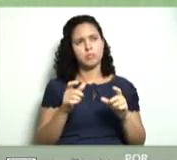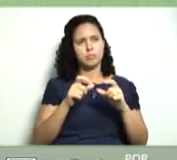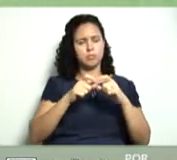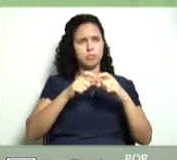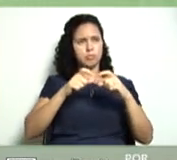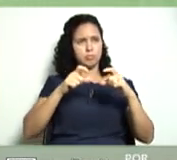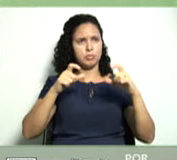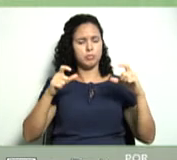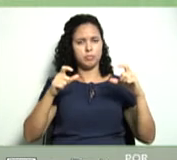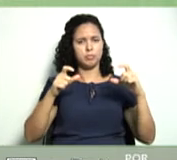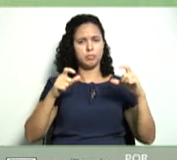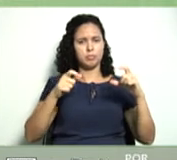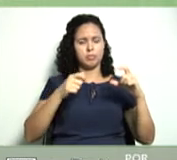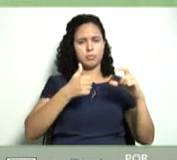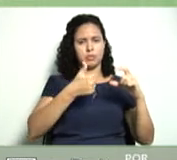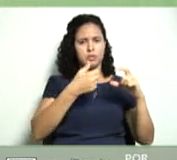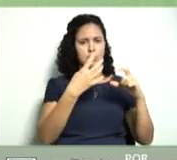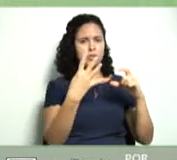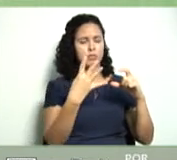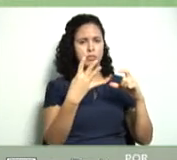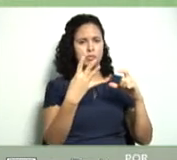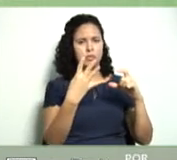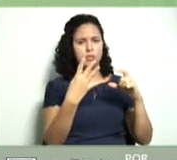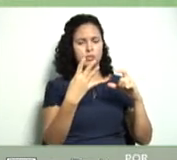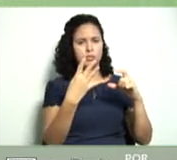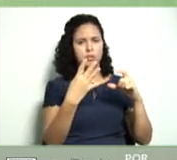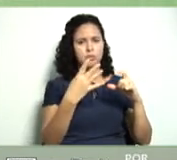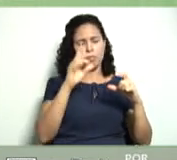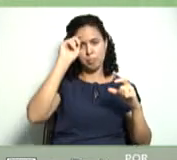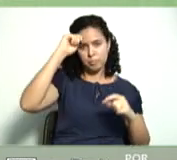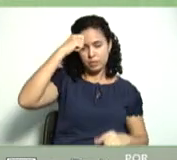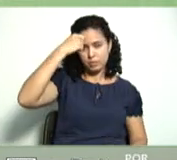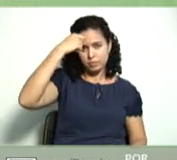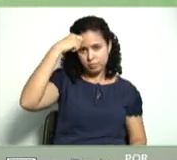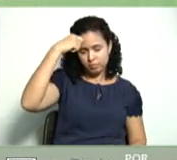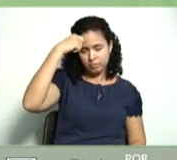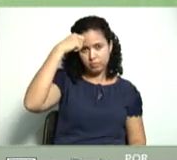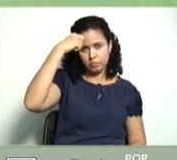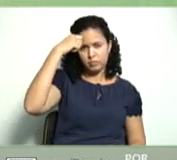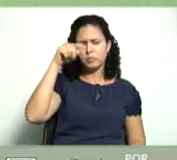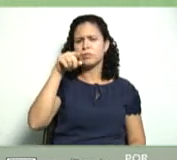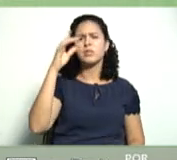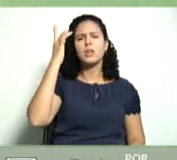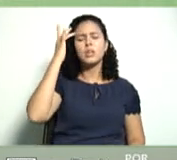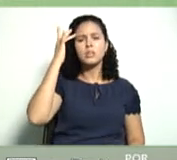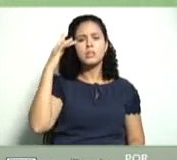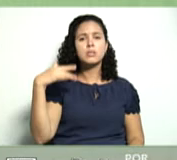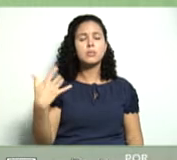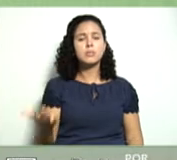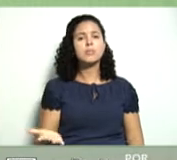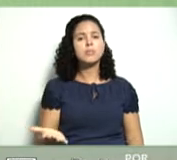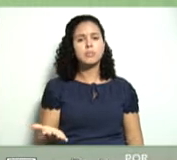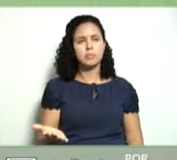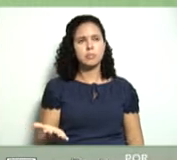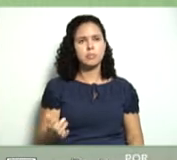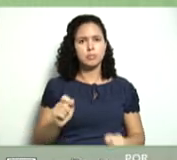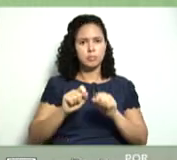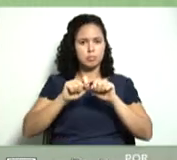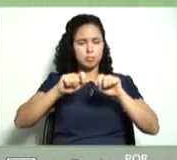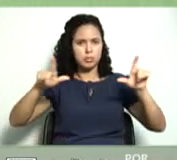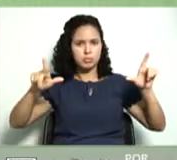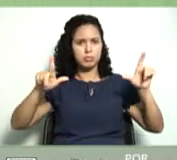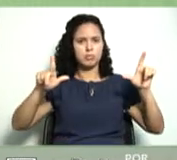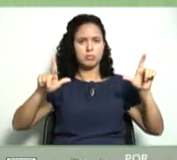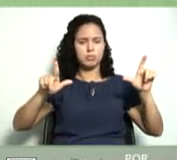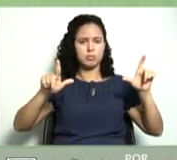14 em e que vocês acham carinho destaque